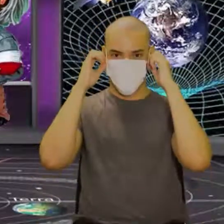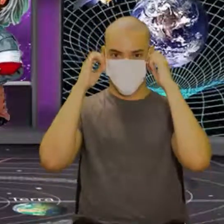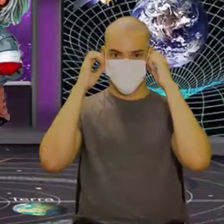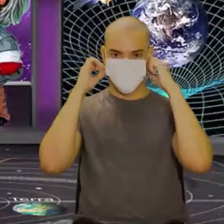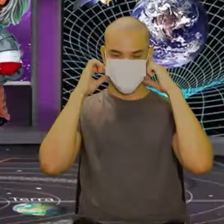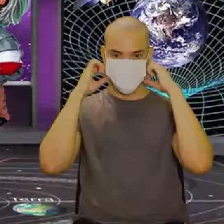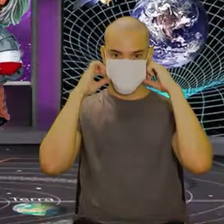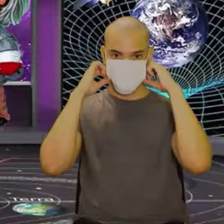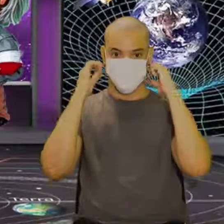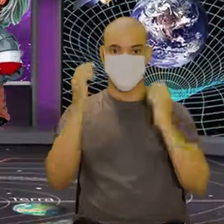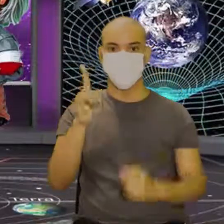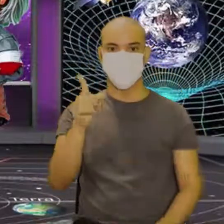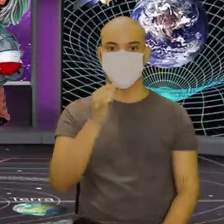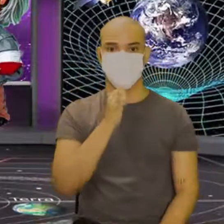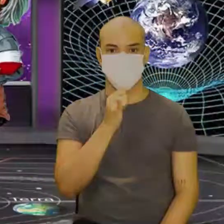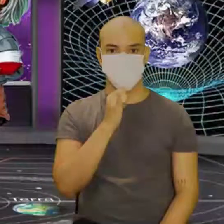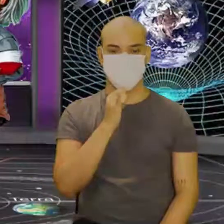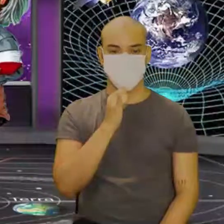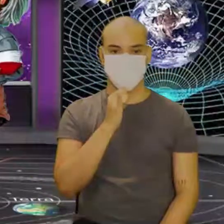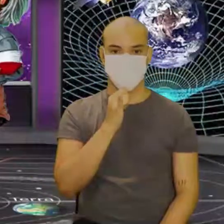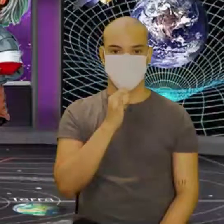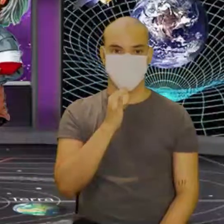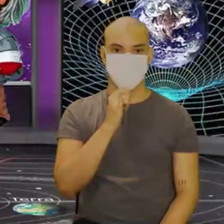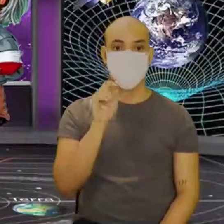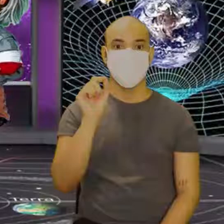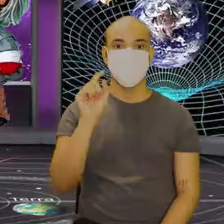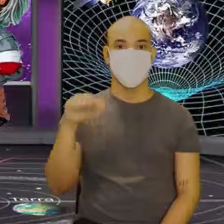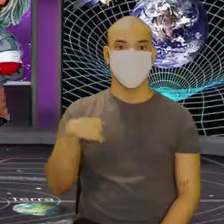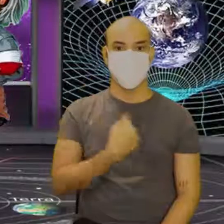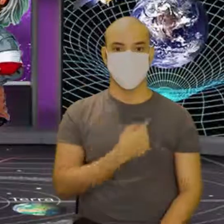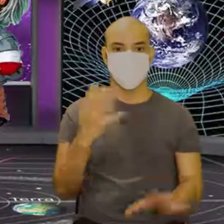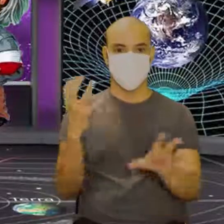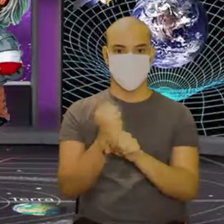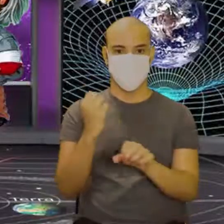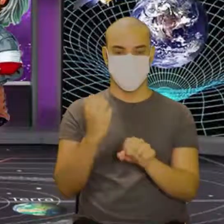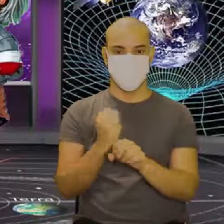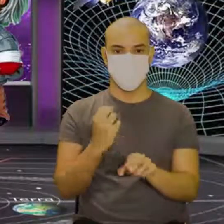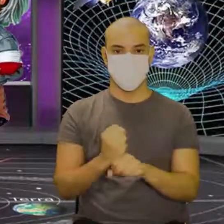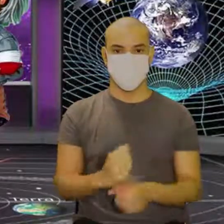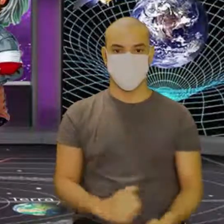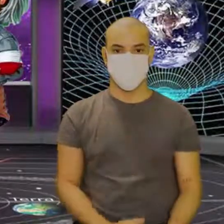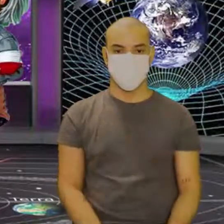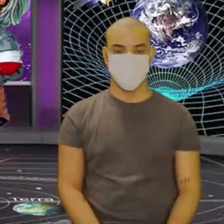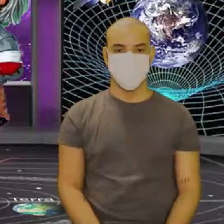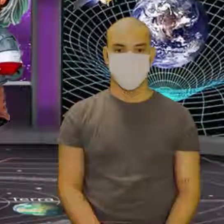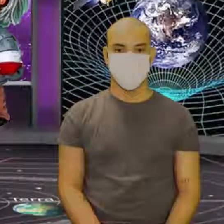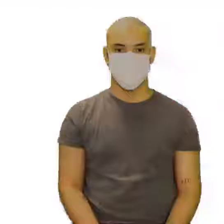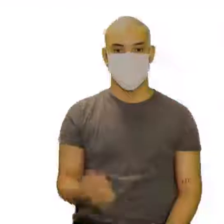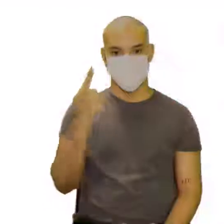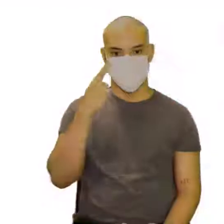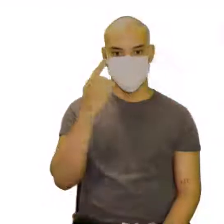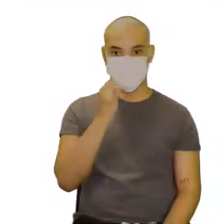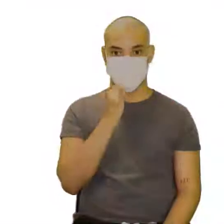exemplo, como está escrito ali, o que a gente vai calcular? Vamos lá, nosso